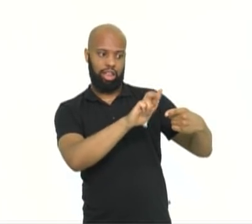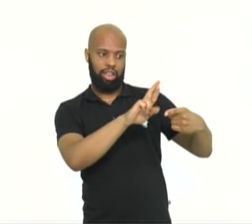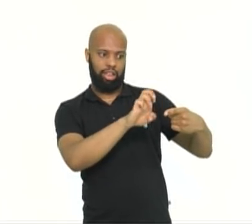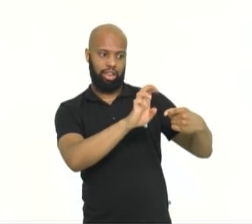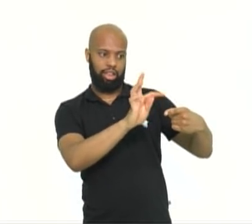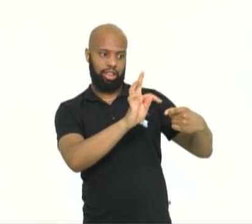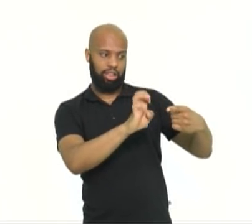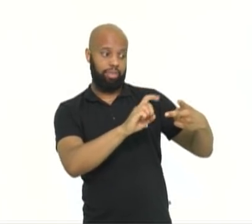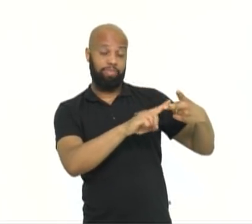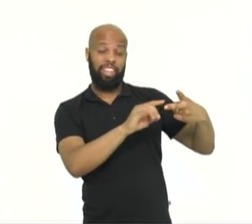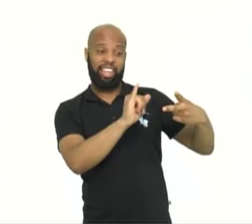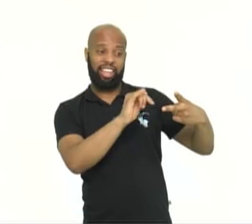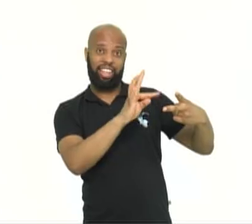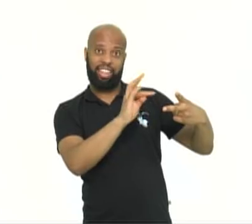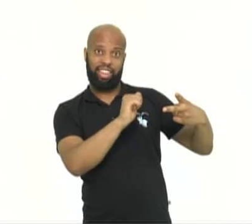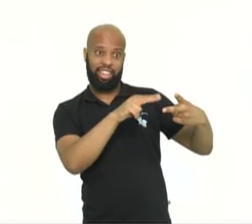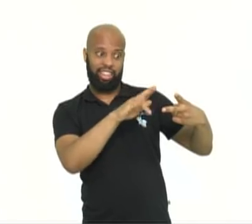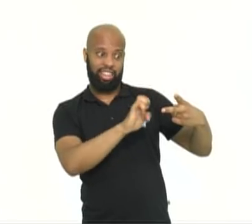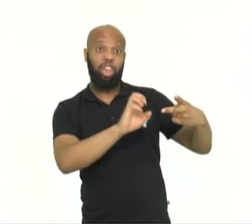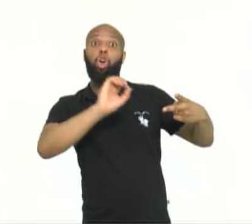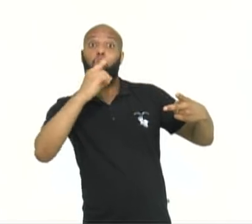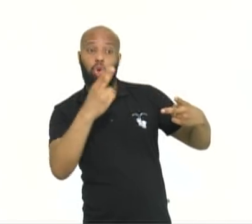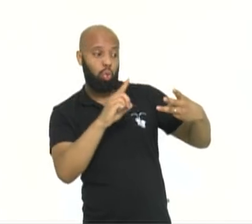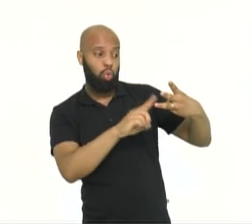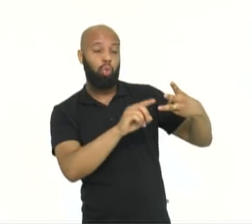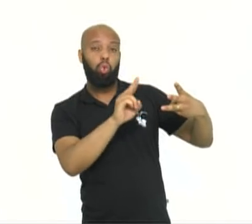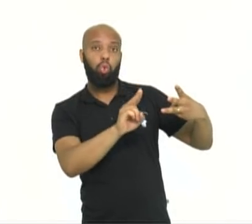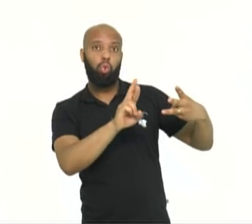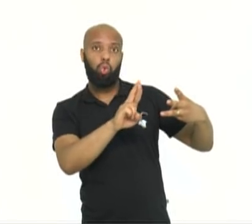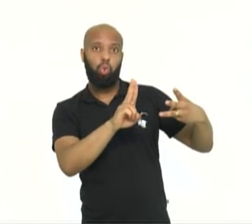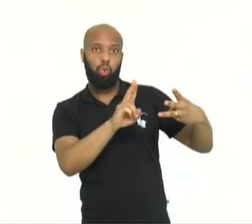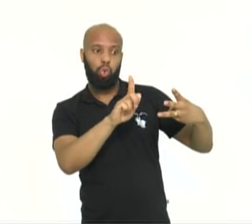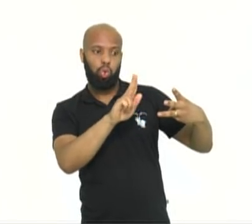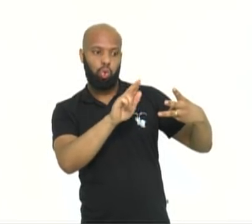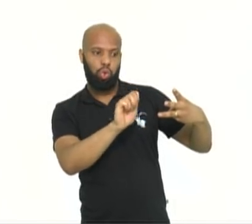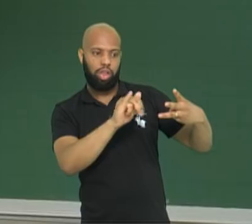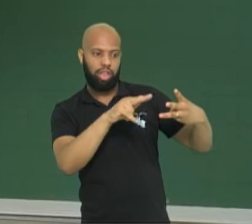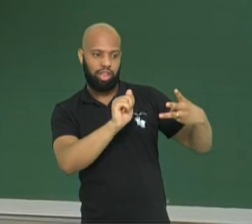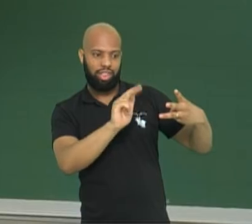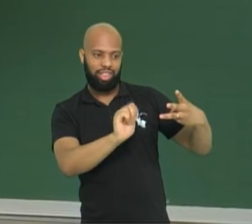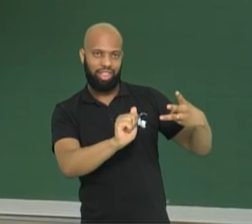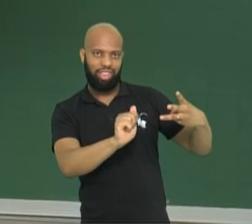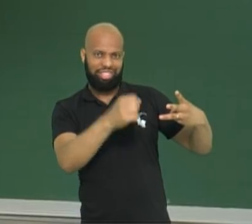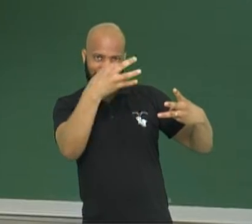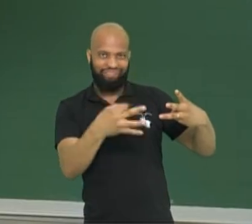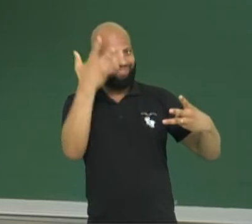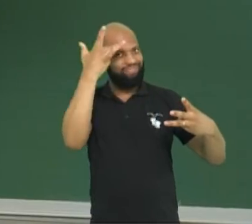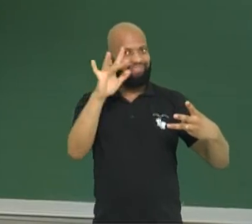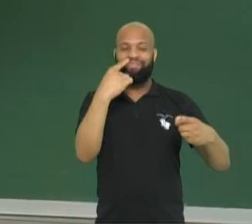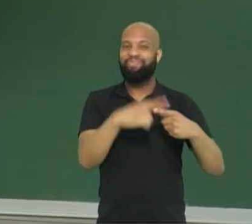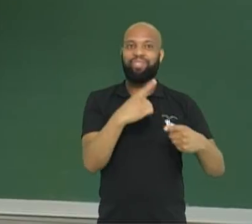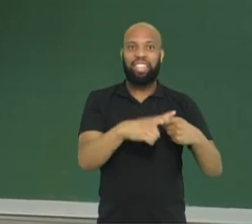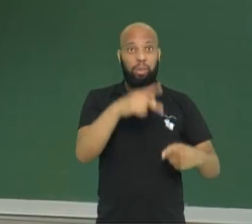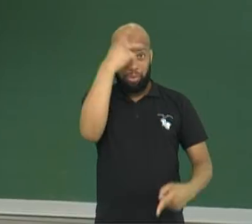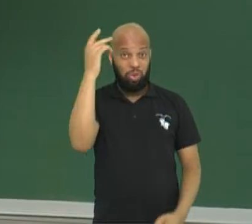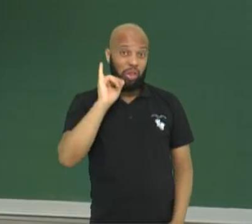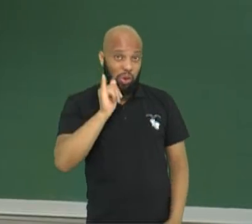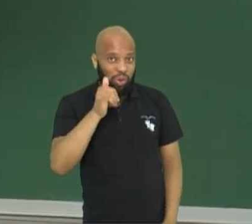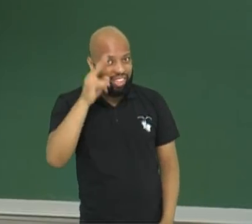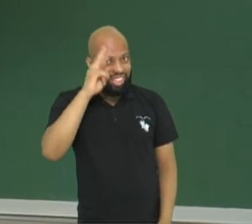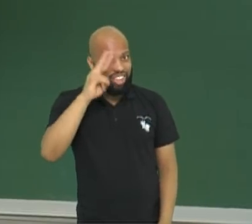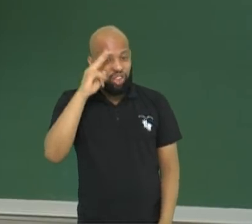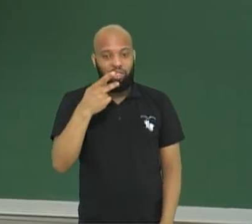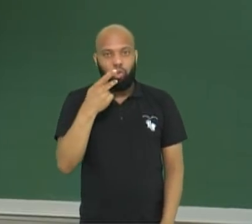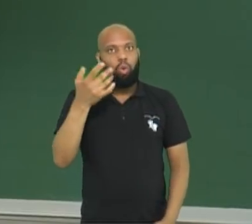ou Uruguaiana, que são cidades do Rio Grande do Sul. Não há como ter certeza, né? Como o próprio narrador, o contador